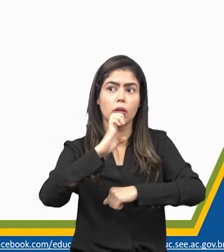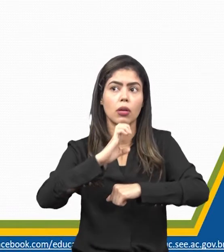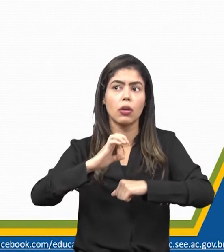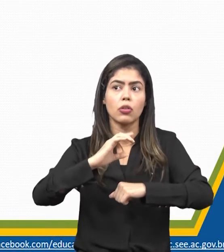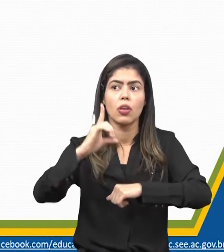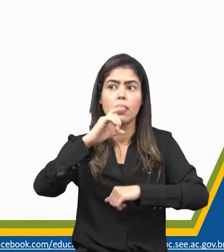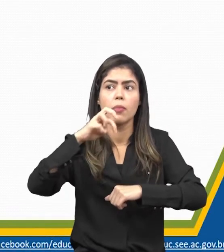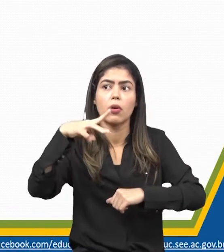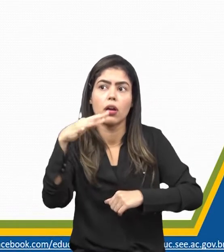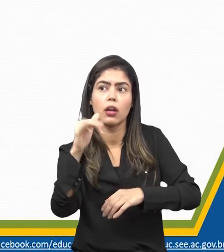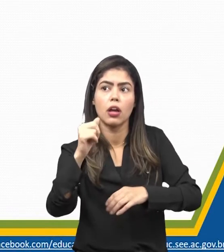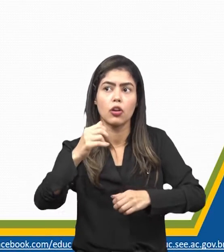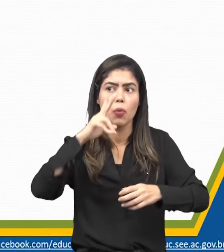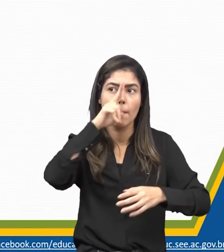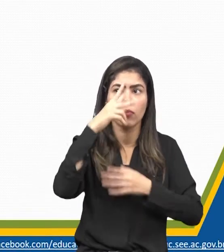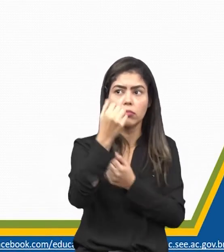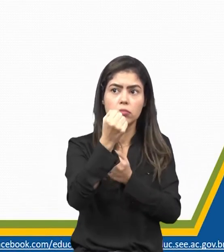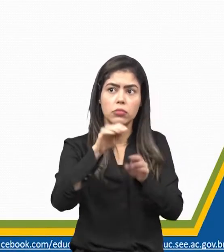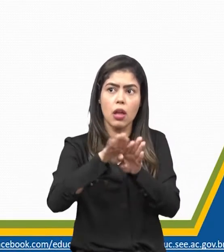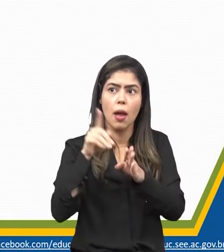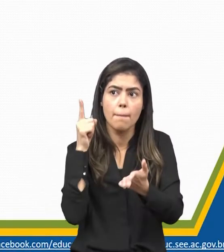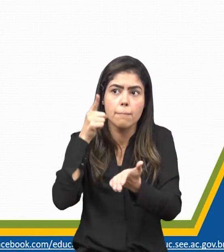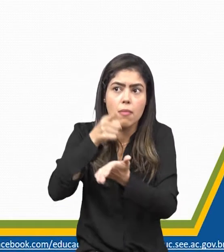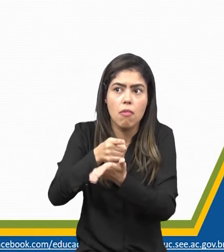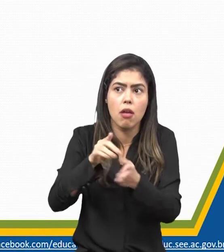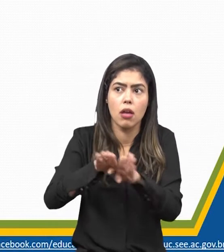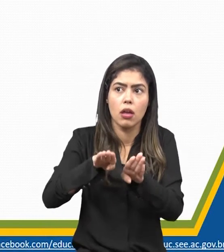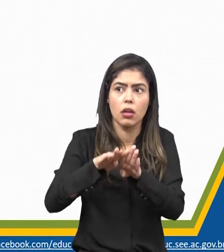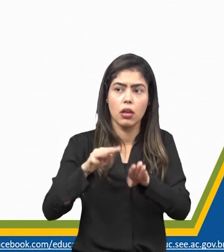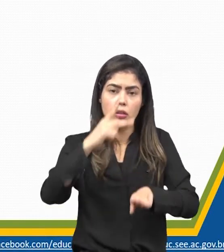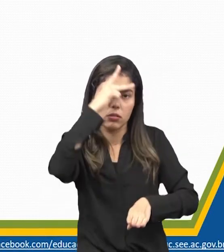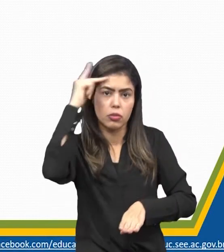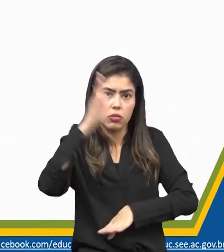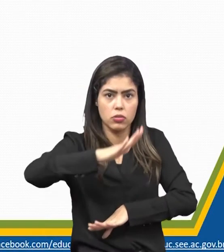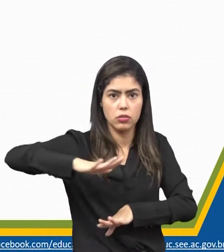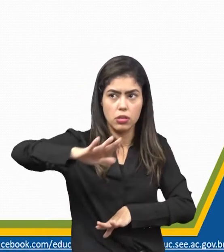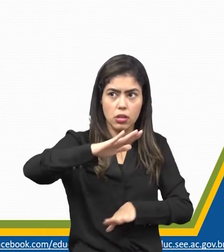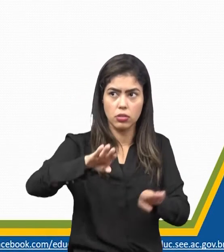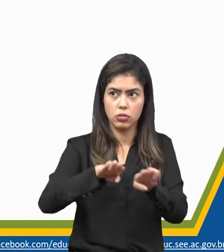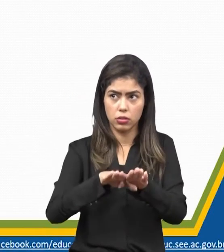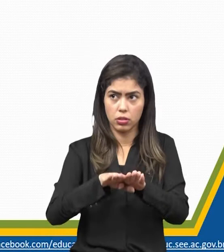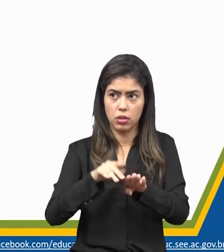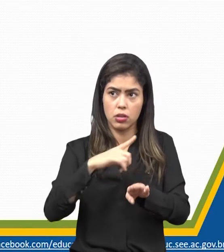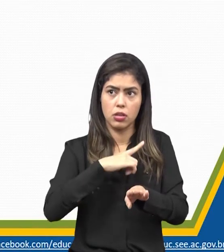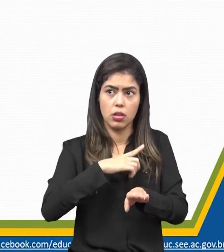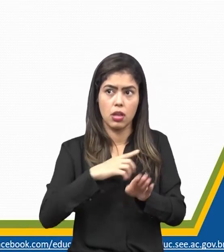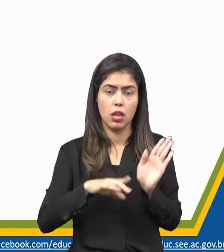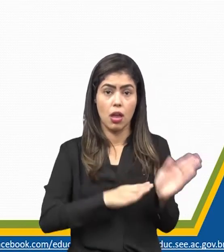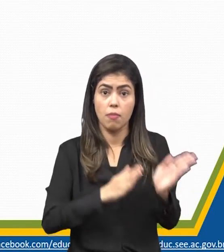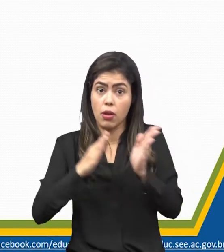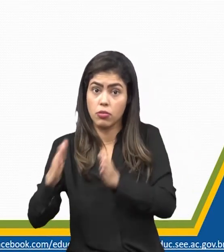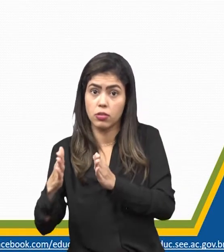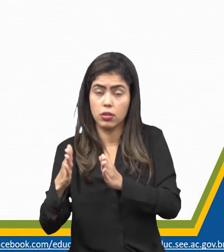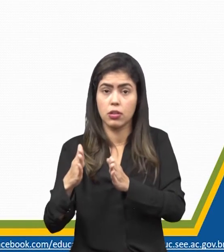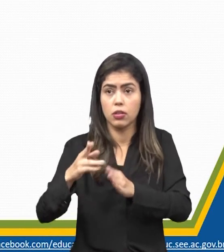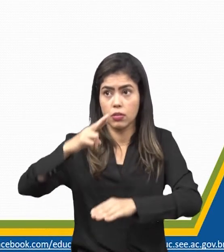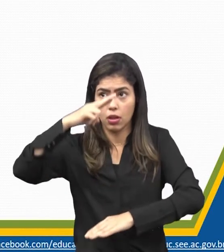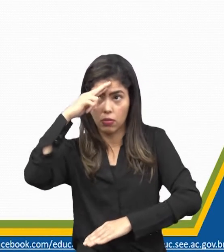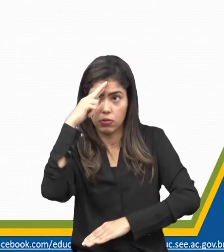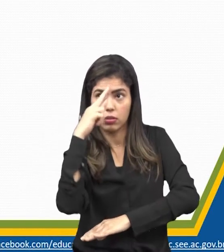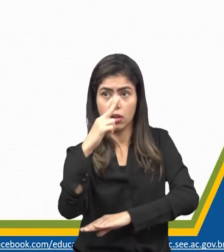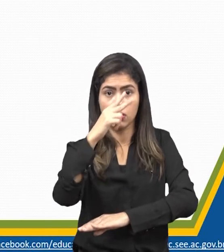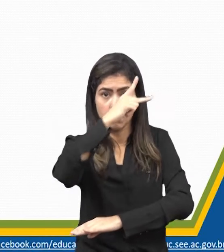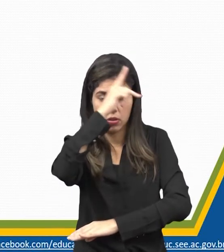democrático tem o poder pleno para determinar a vida de todos os indivíduos em sociedade, a partir do exercício de